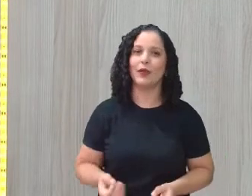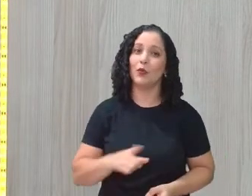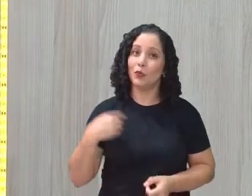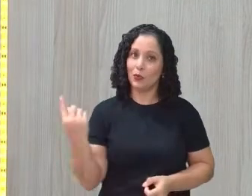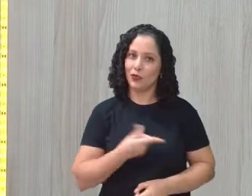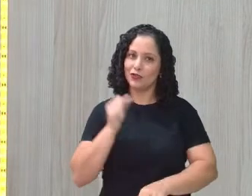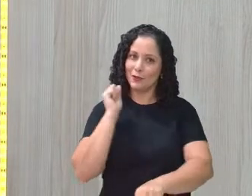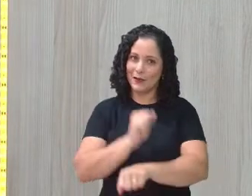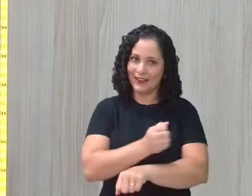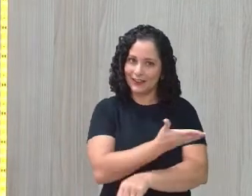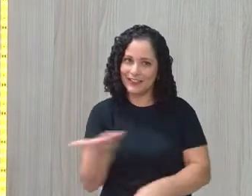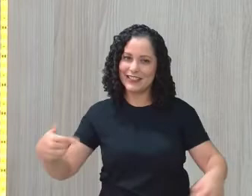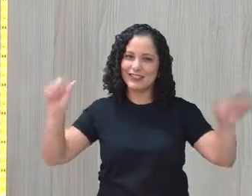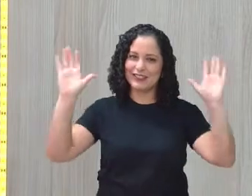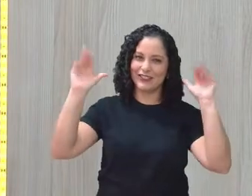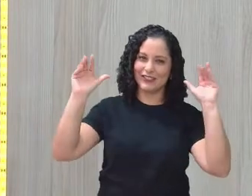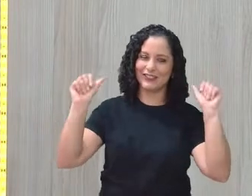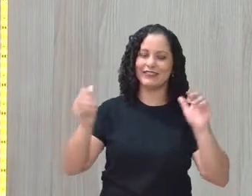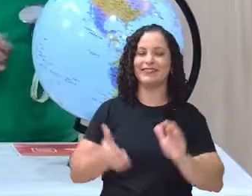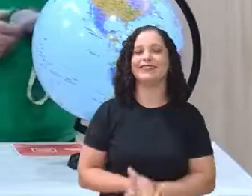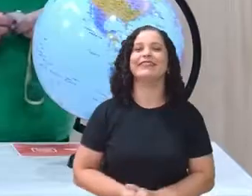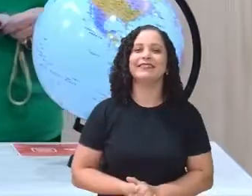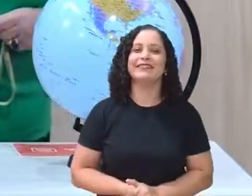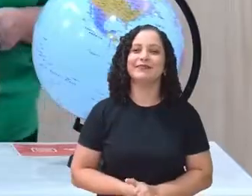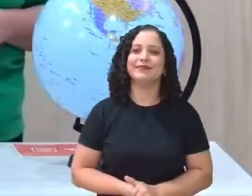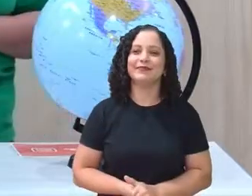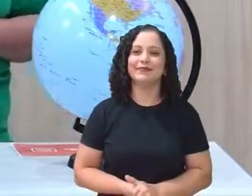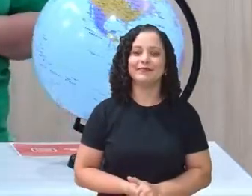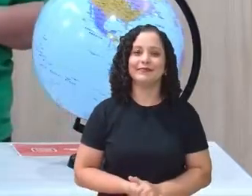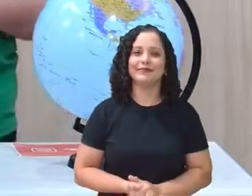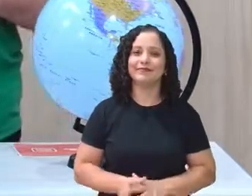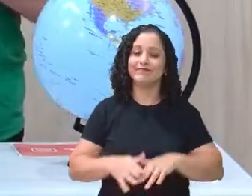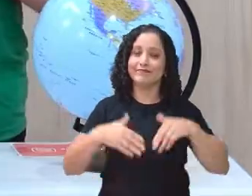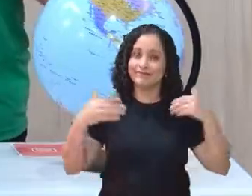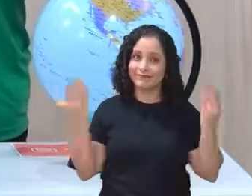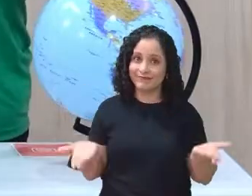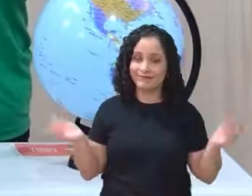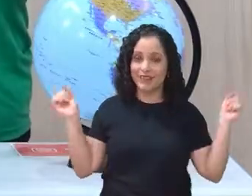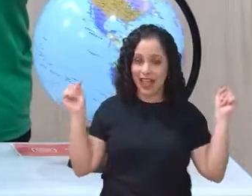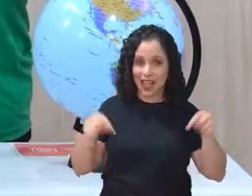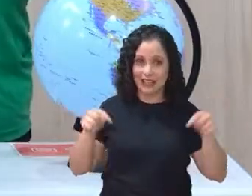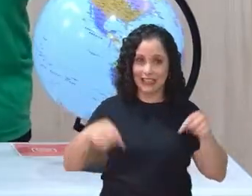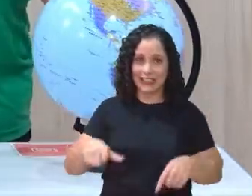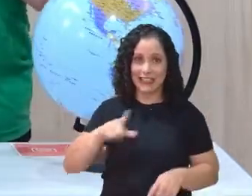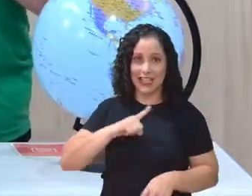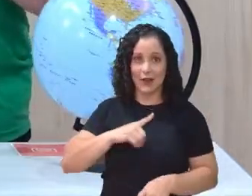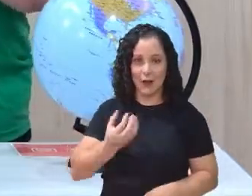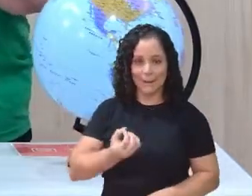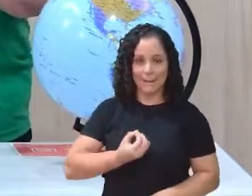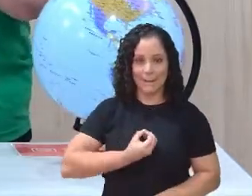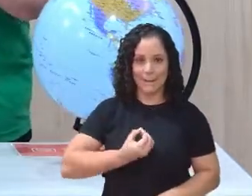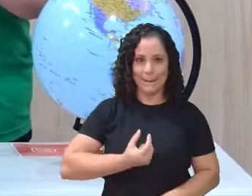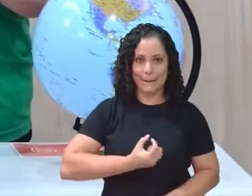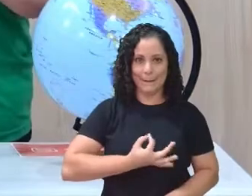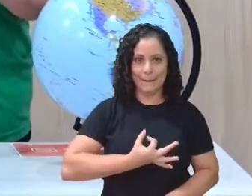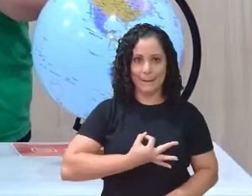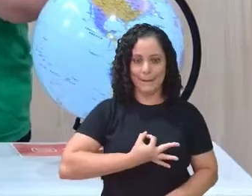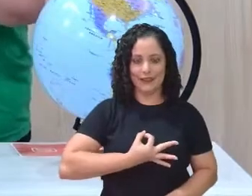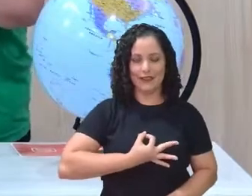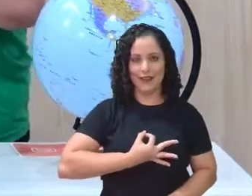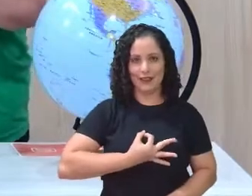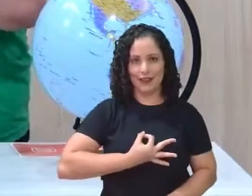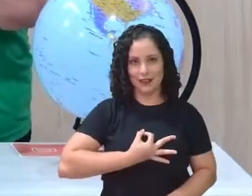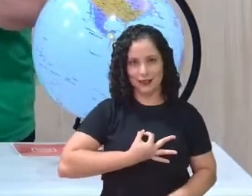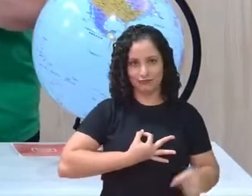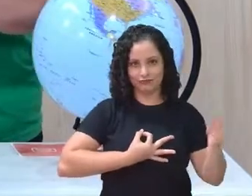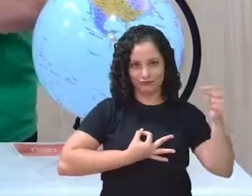com vocês, viu? Tchau, tchau, pessoal. Pois é, pessoal, olha, aqui eu tenho uma medalha, né, que é de honra ao mestre, por